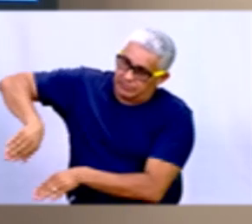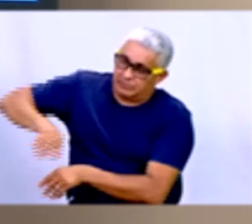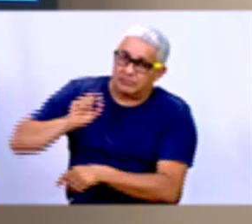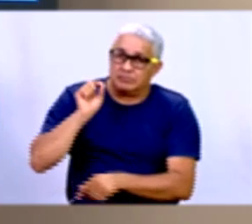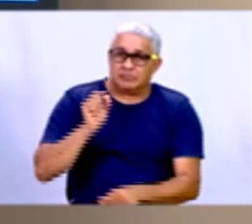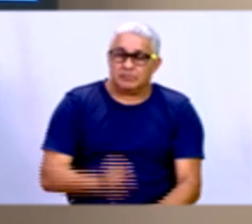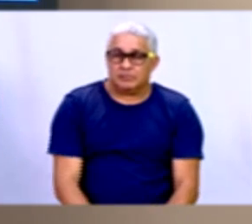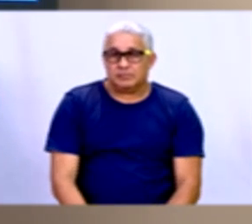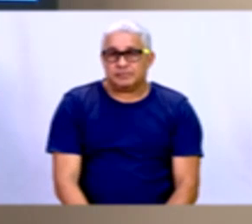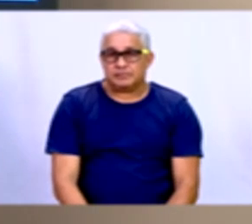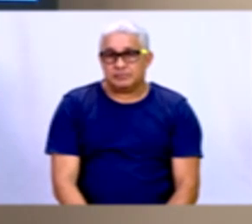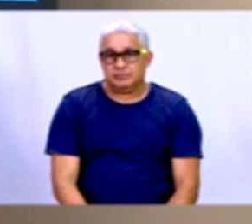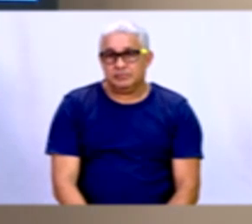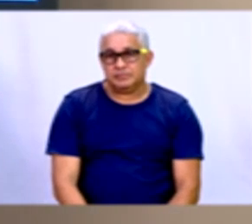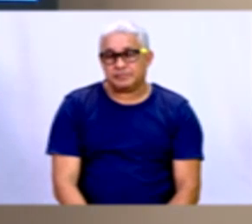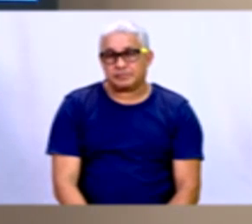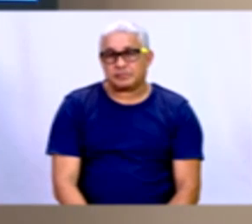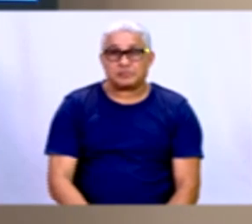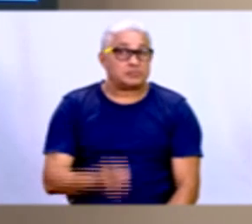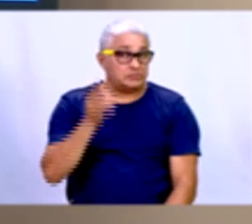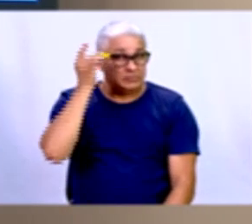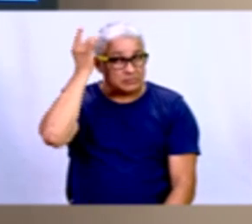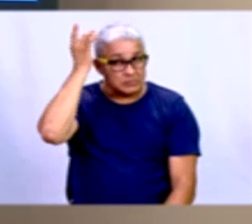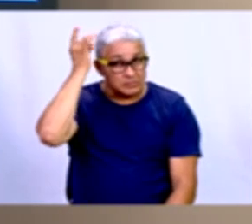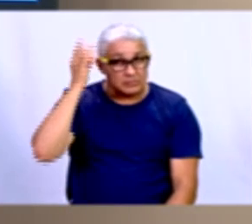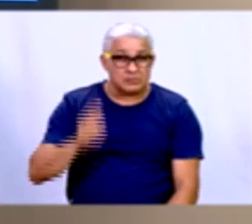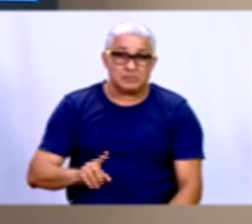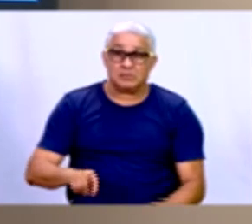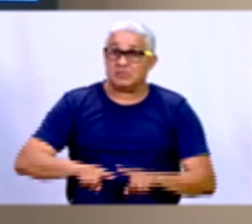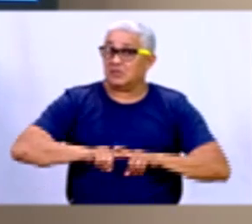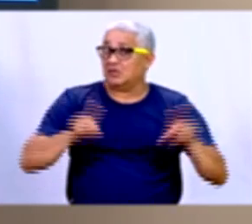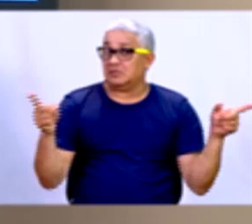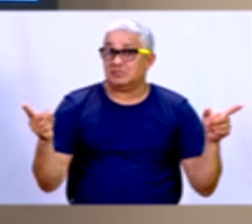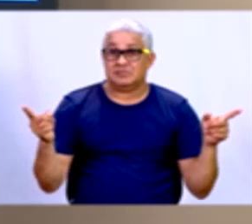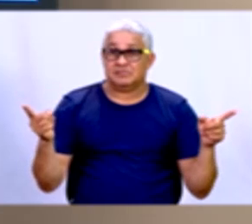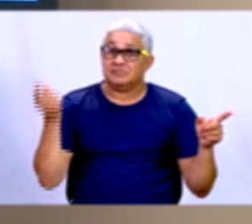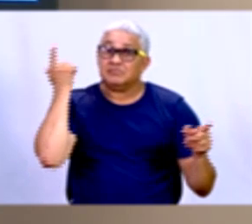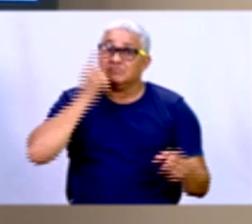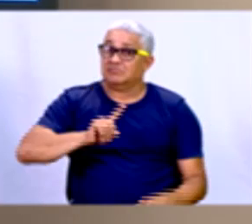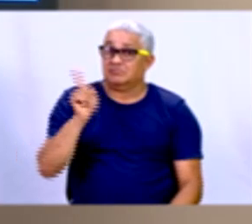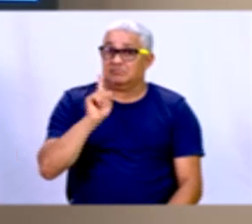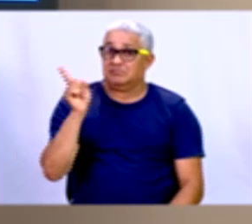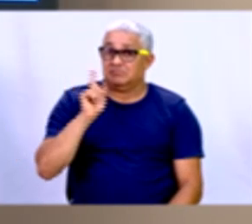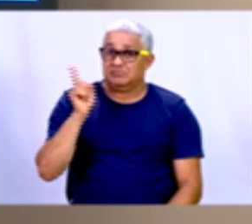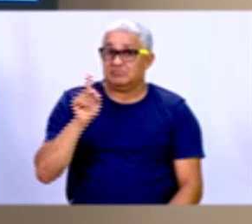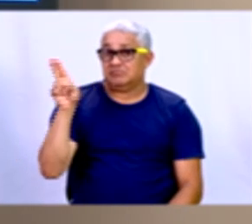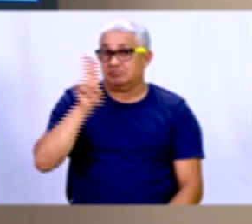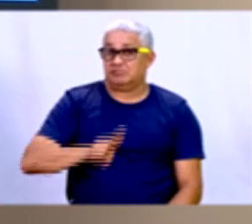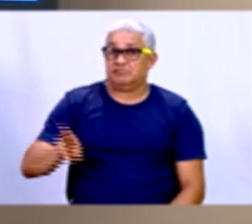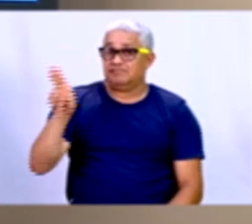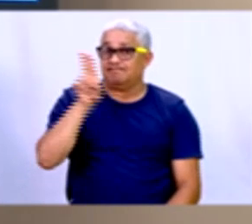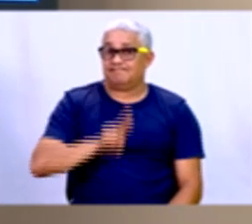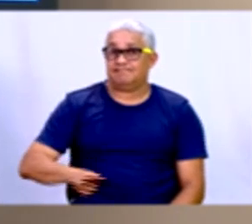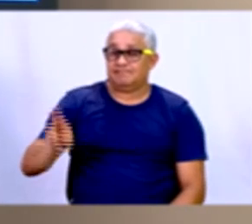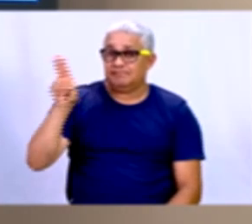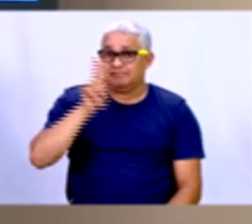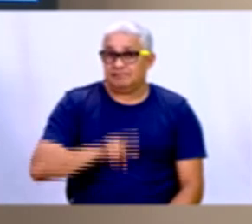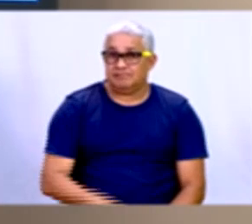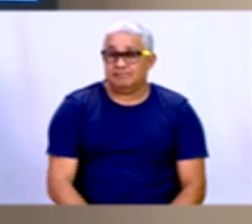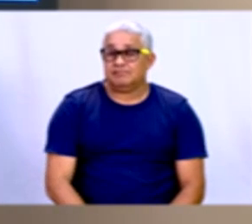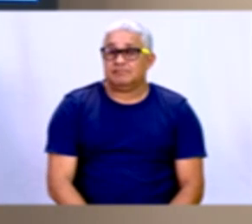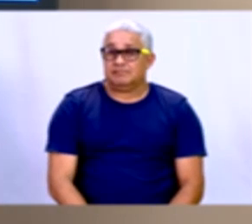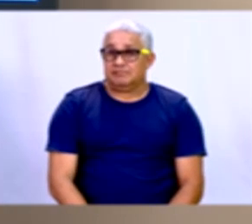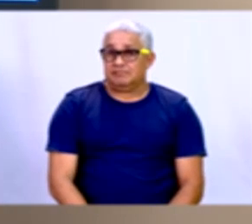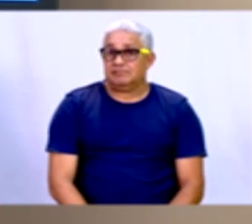porque cria-se a facilidade, mas ela não funciona, né? Não está funcional para